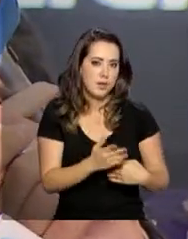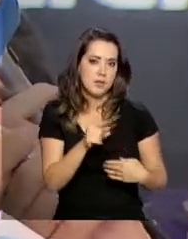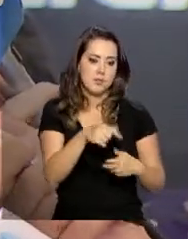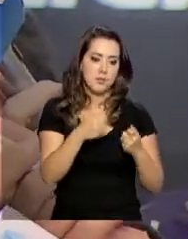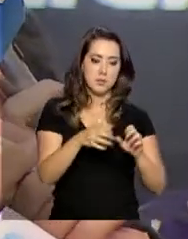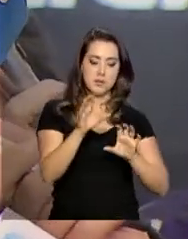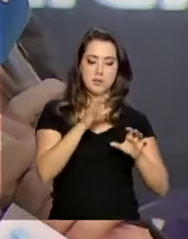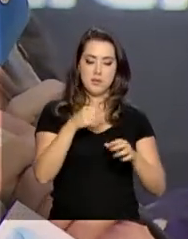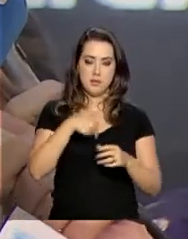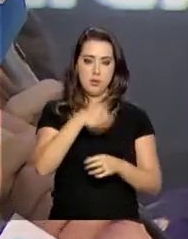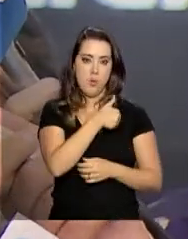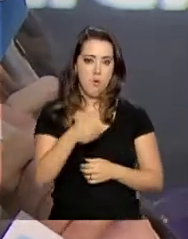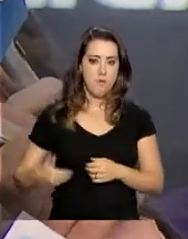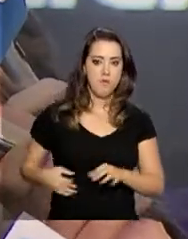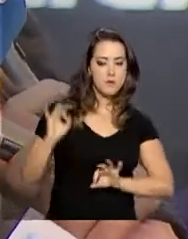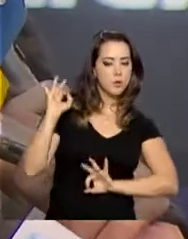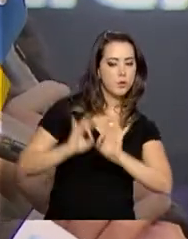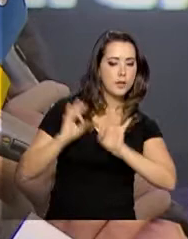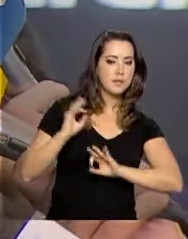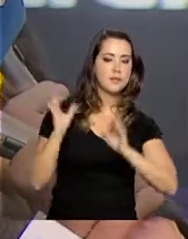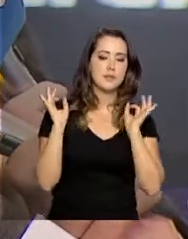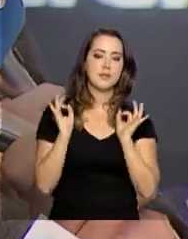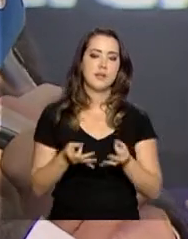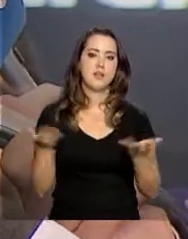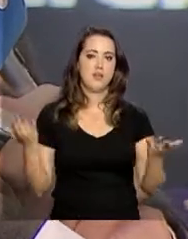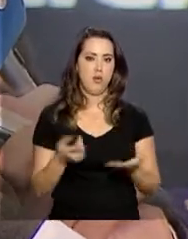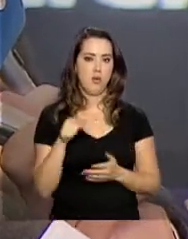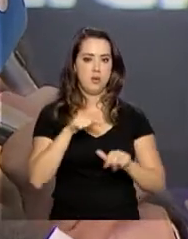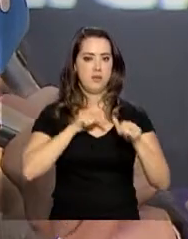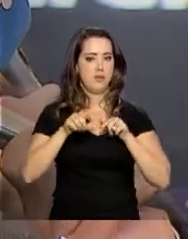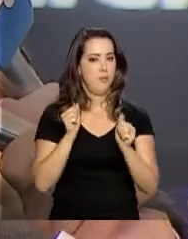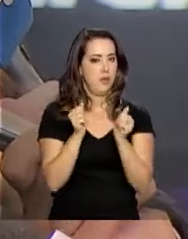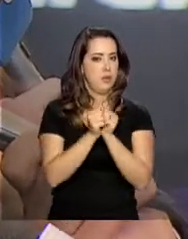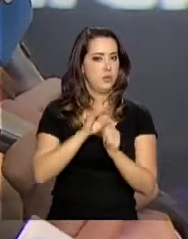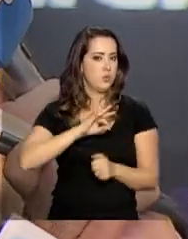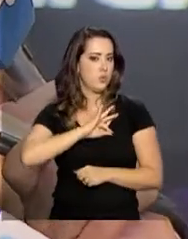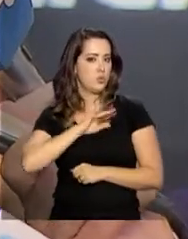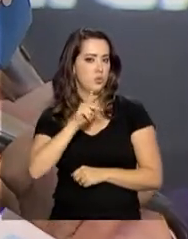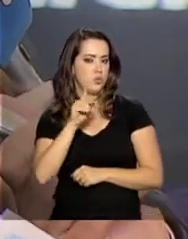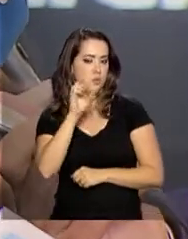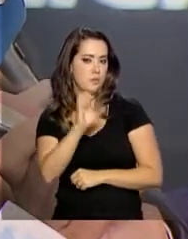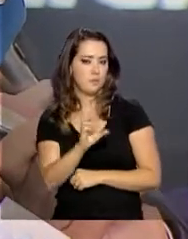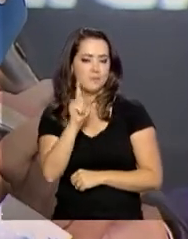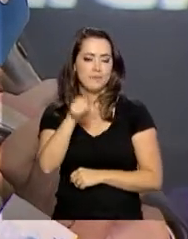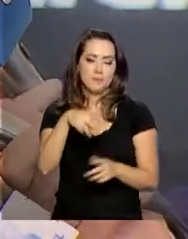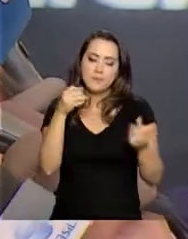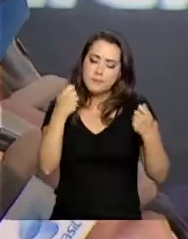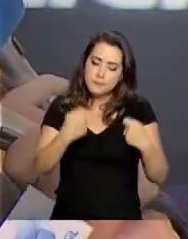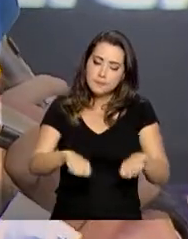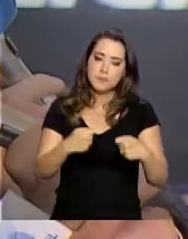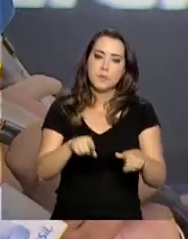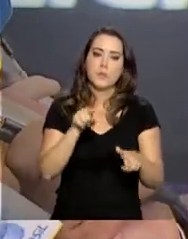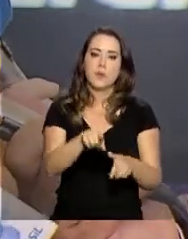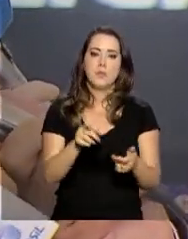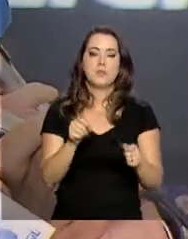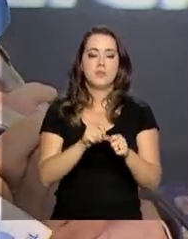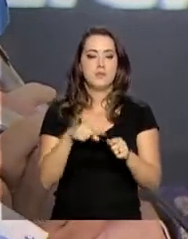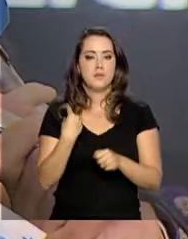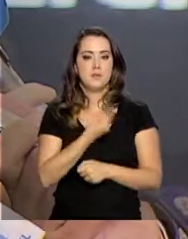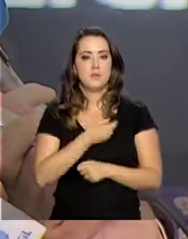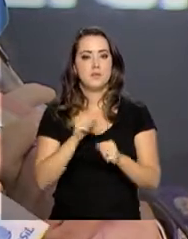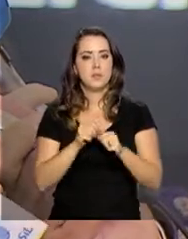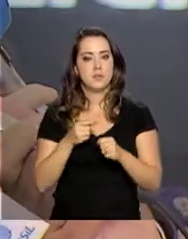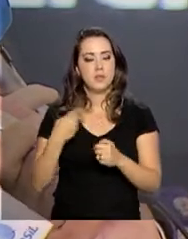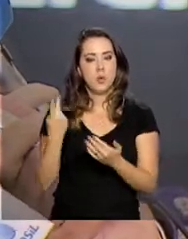de todos os esforços. E essa operação, a terceira, desenvolvida pela Polícia Civil no âmbito nacional, é exatamente um exemplo daquilo que nós queremos